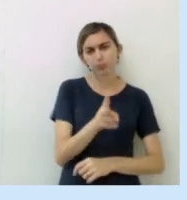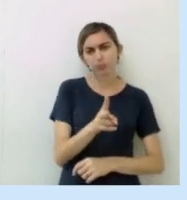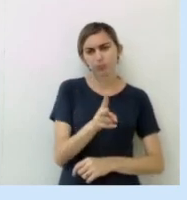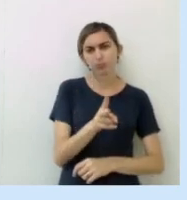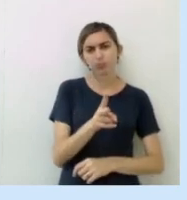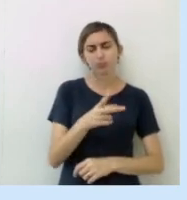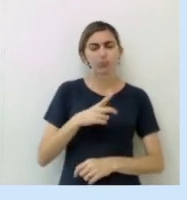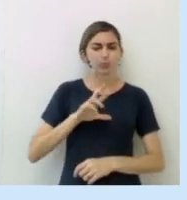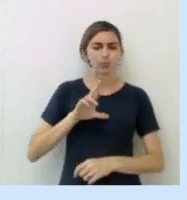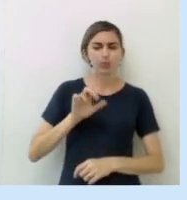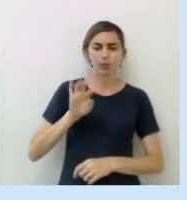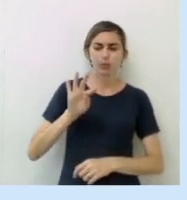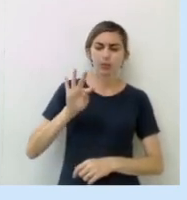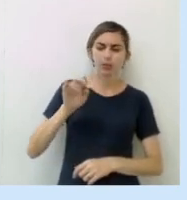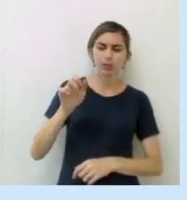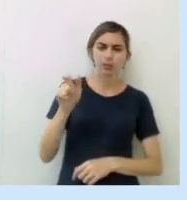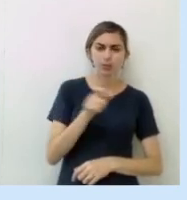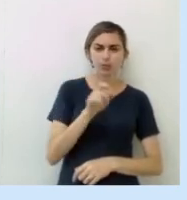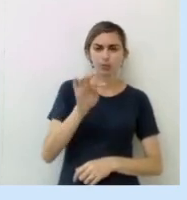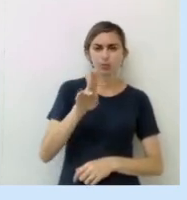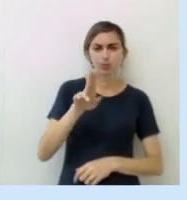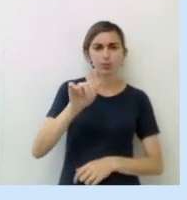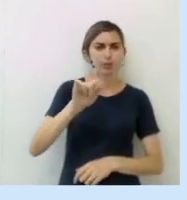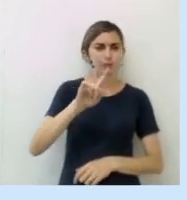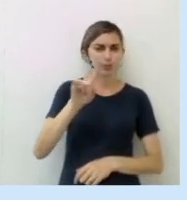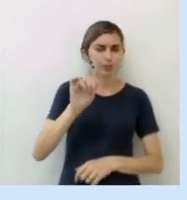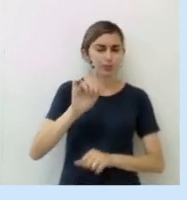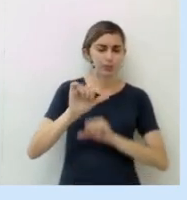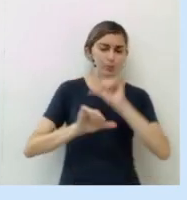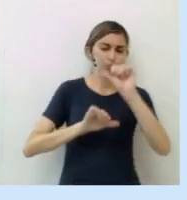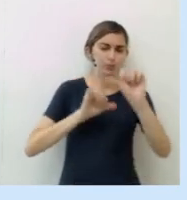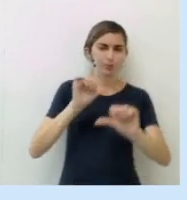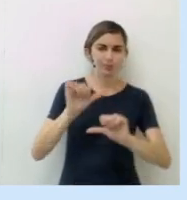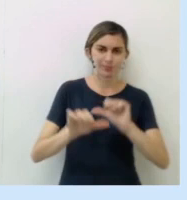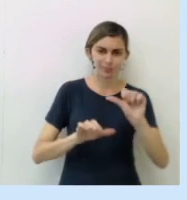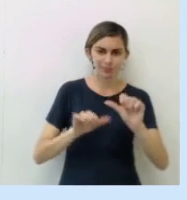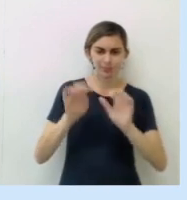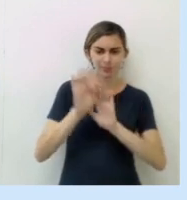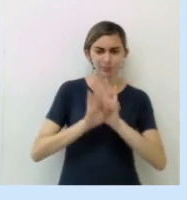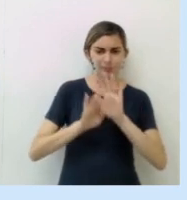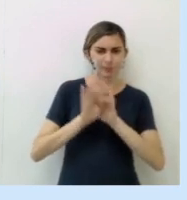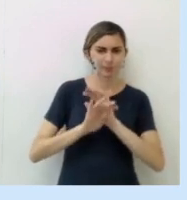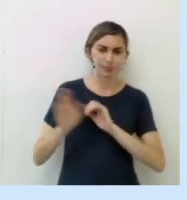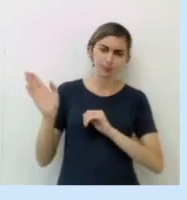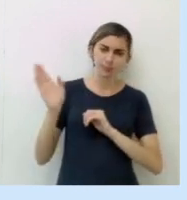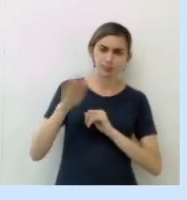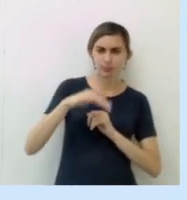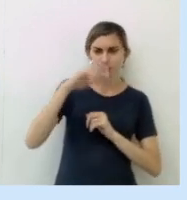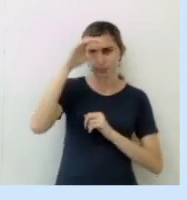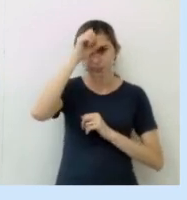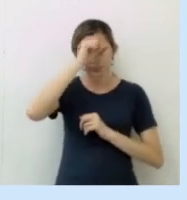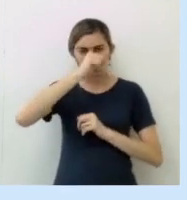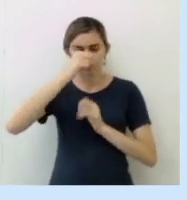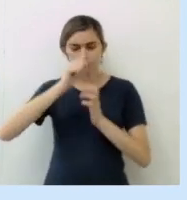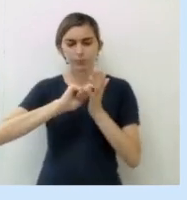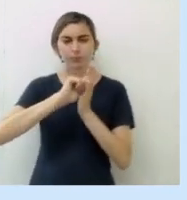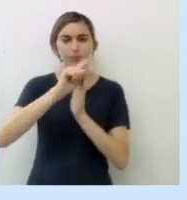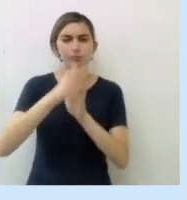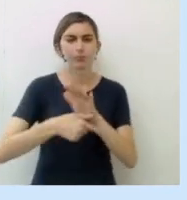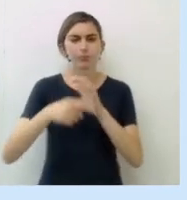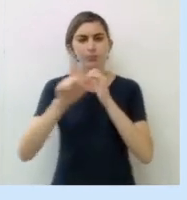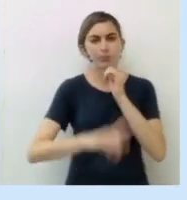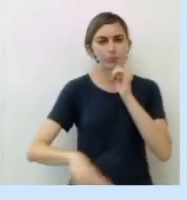verbo, retextualizar, ou seja, vamos mudar, alterar o texto, vamos aprender. E o gênero